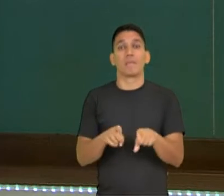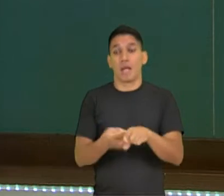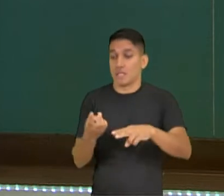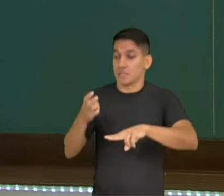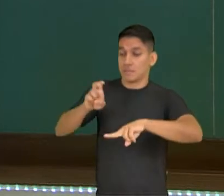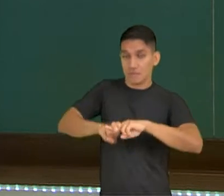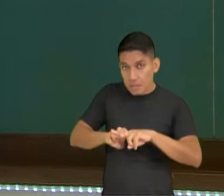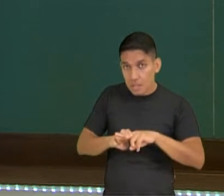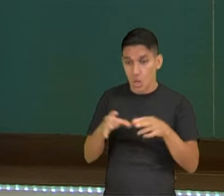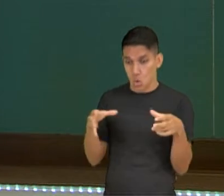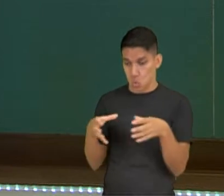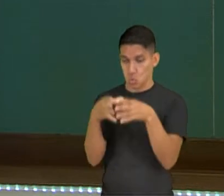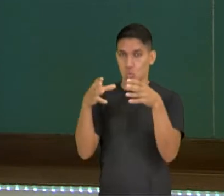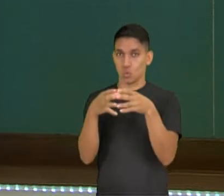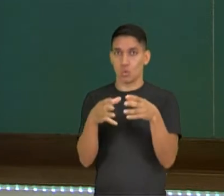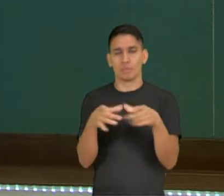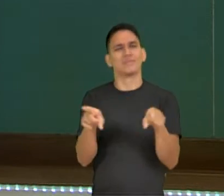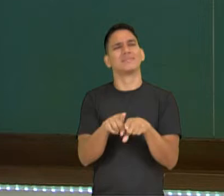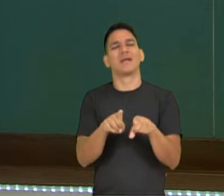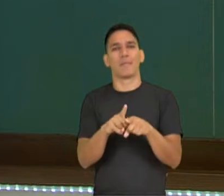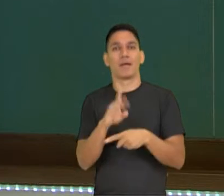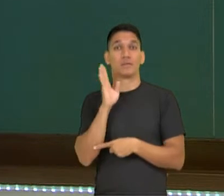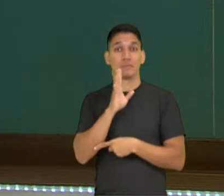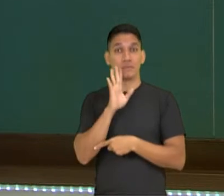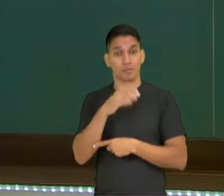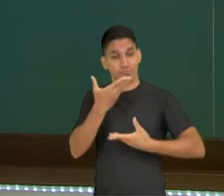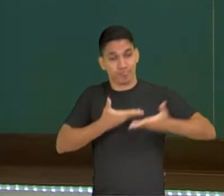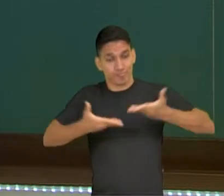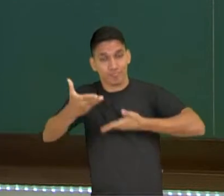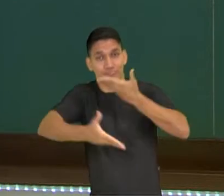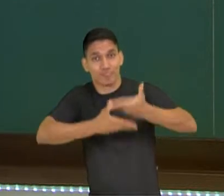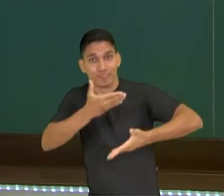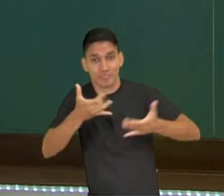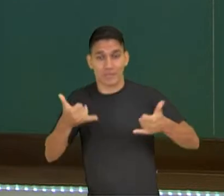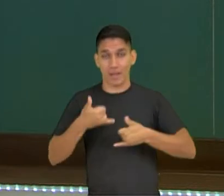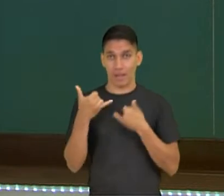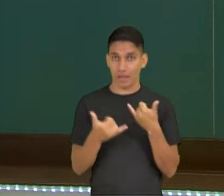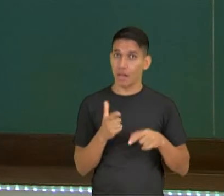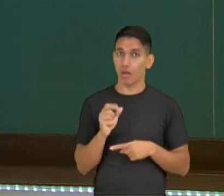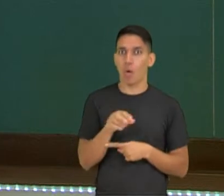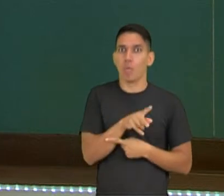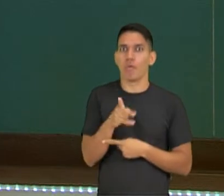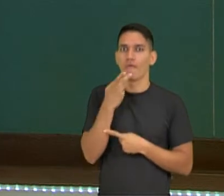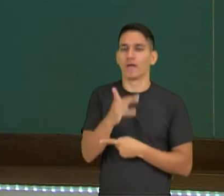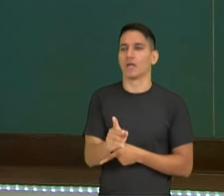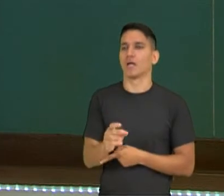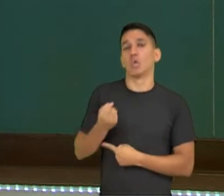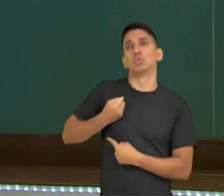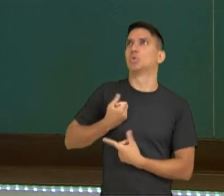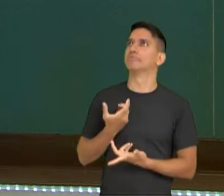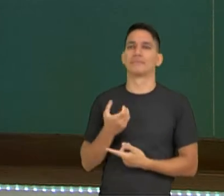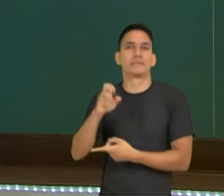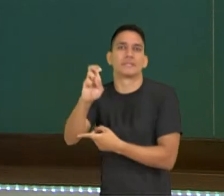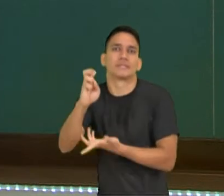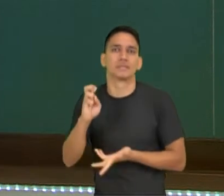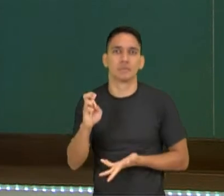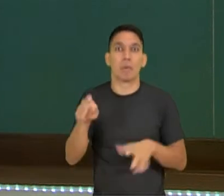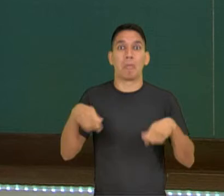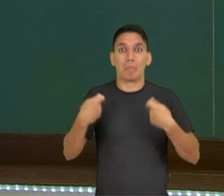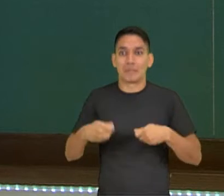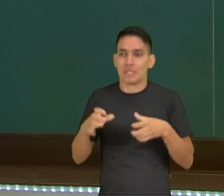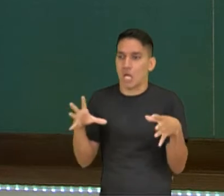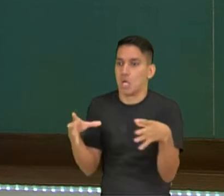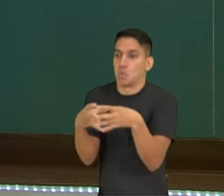vezes, essa brincadeira é bem legal, essa atividade é bem legal, esse jogo. O professor vai falar um número, 5, então você tem que se reunir em